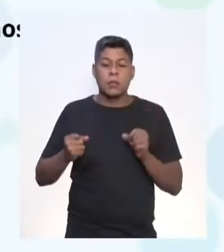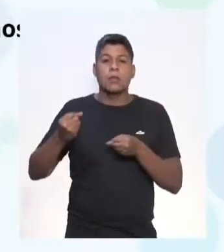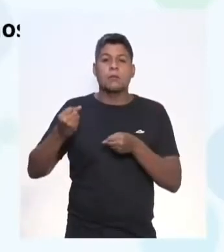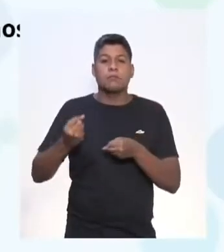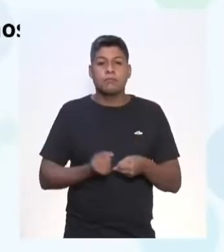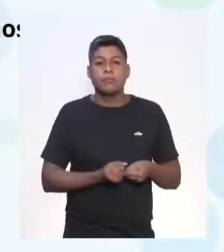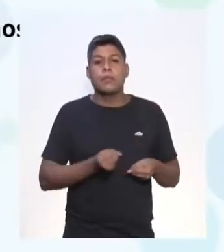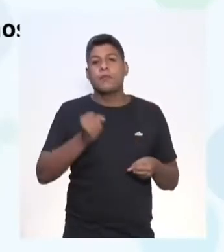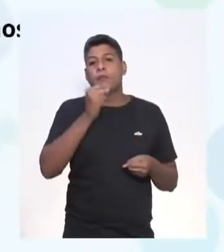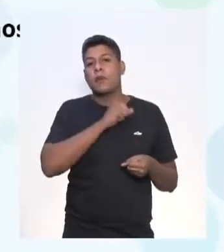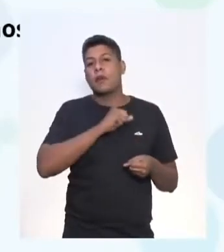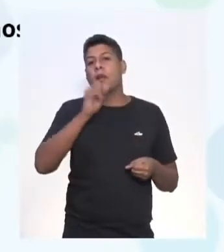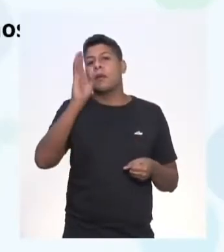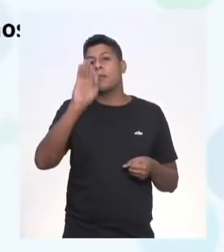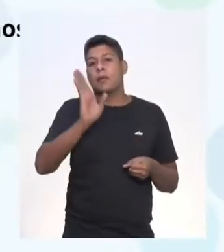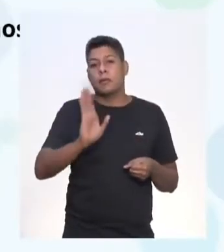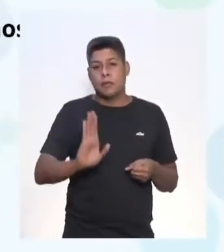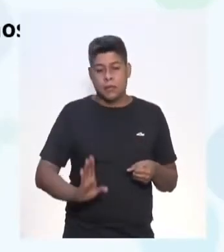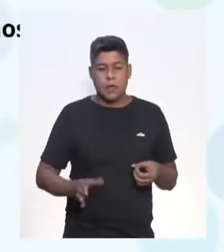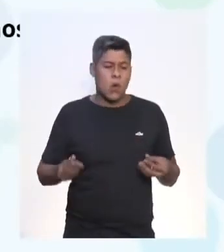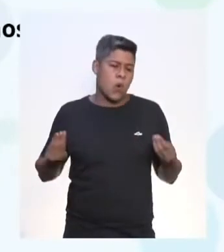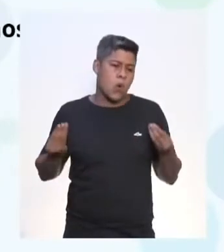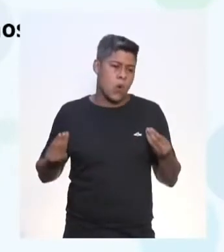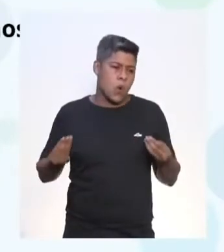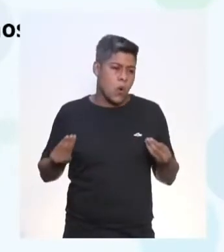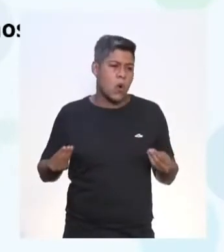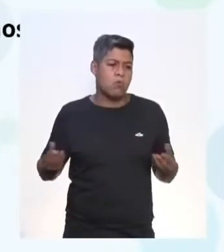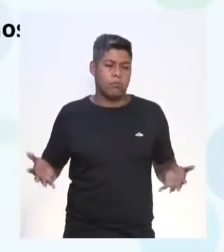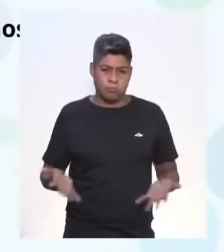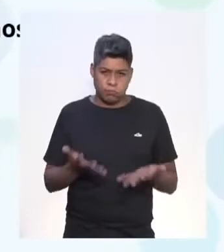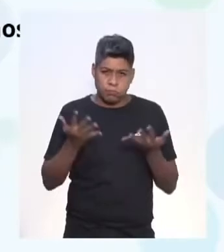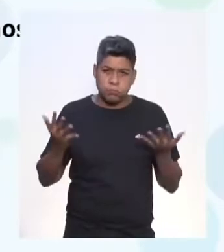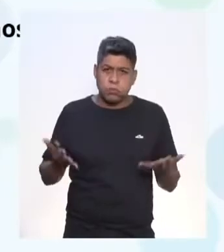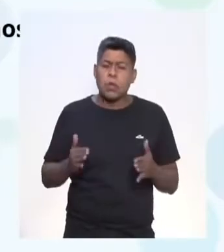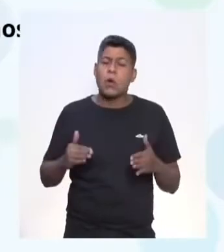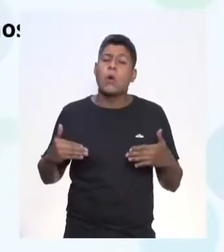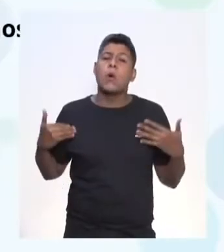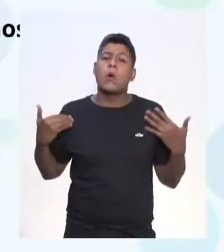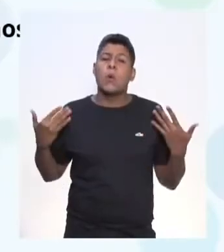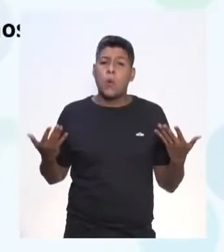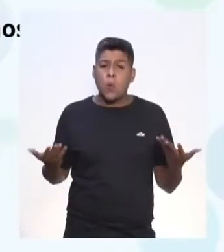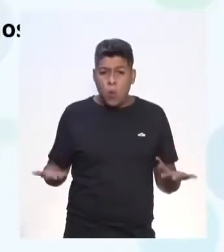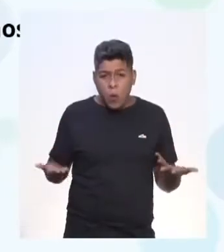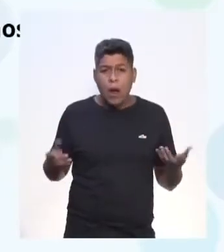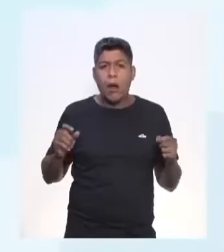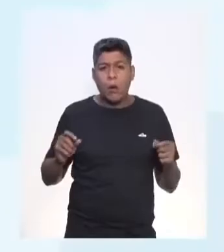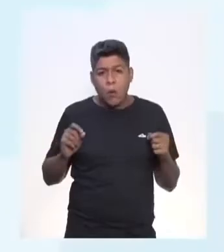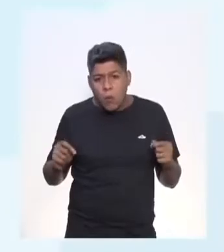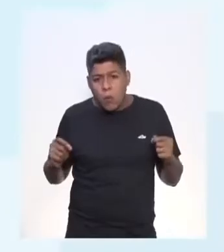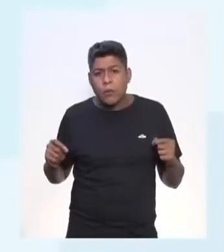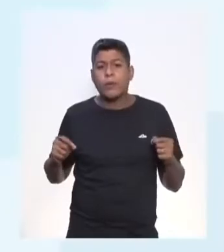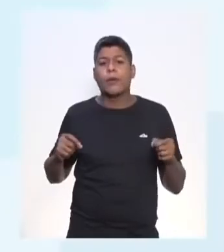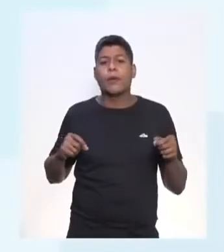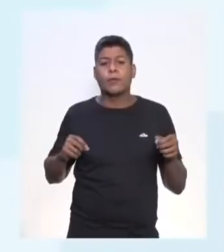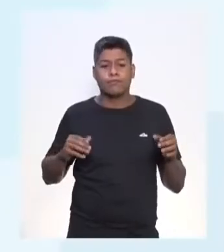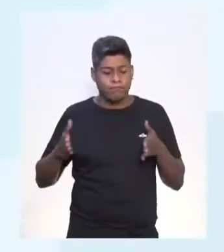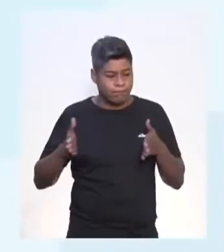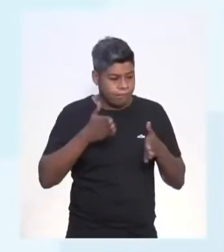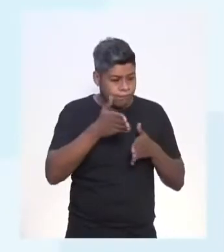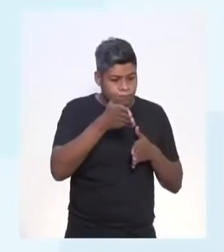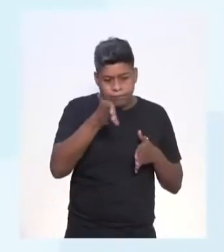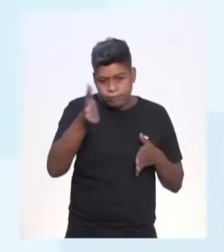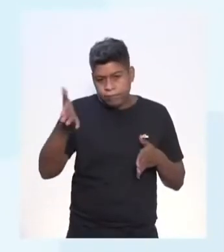República Velha Brasileira, como que ela foi promulgada, quais foram os seus desdobramentos, e